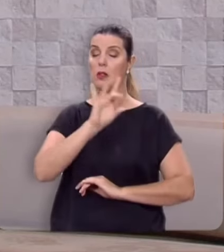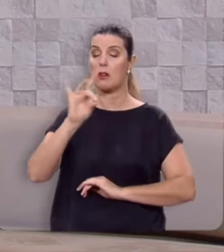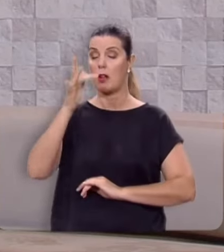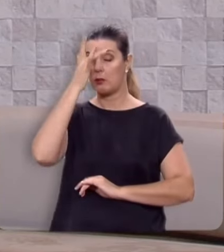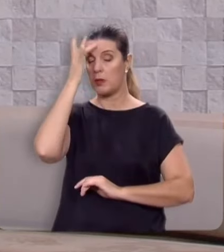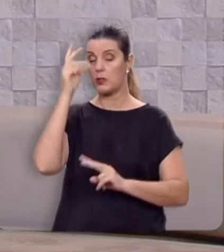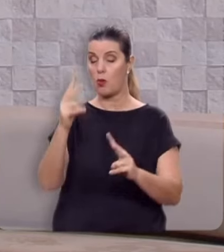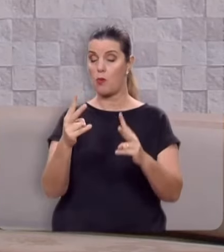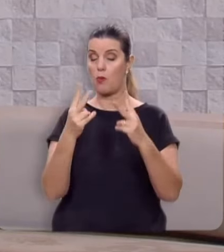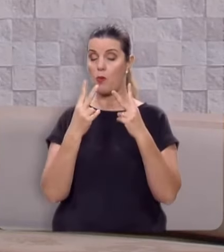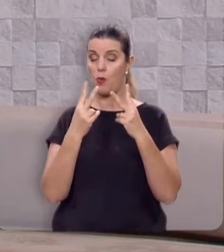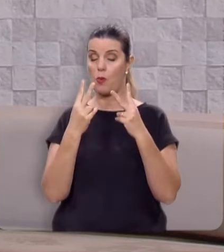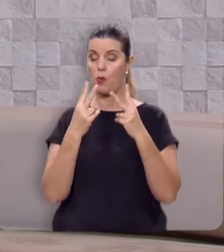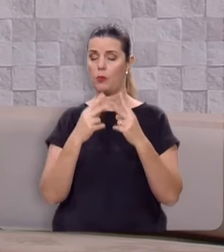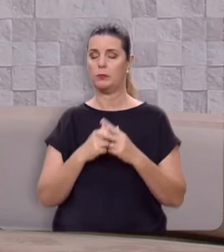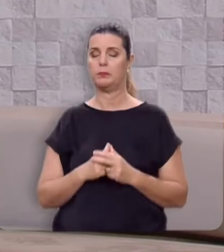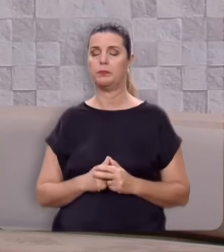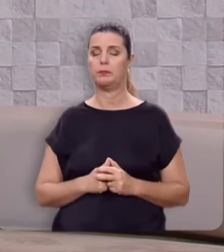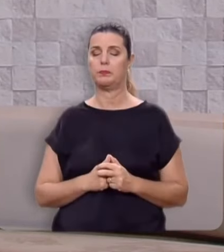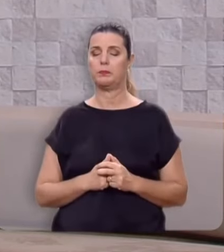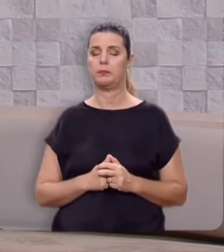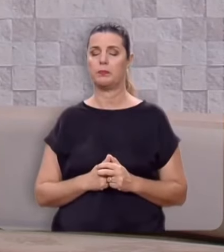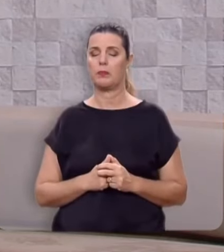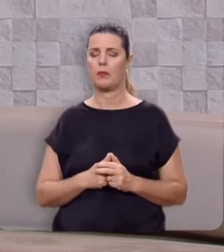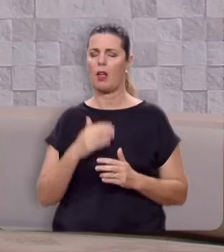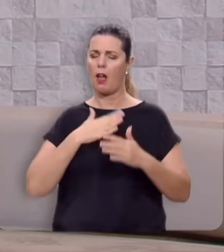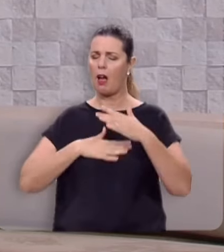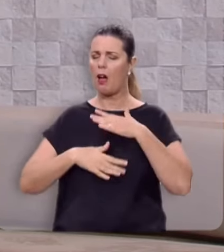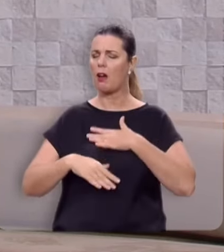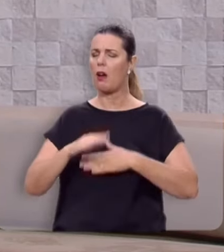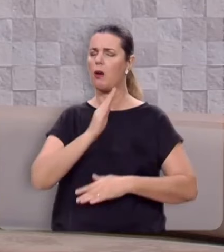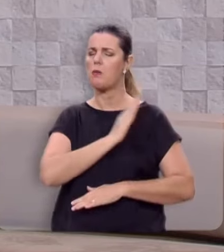acompanhando e nos assistindo, acalmando-lhes o coração,